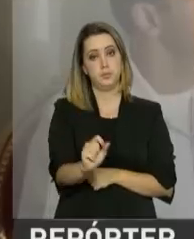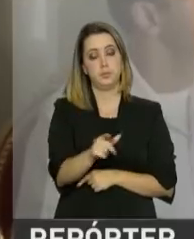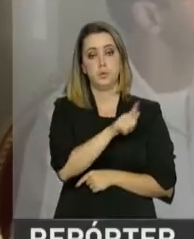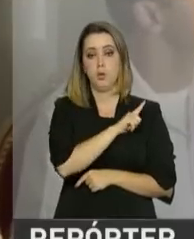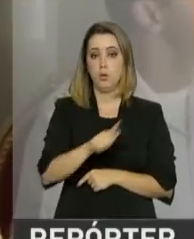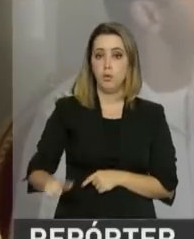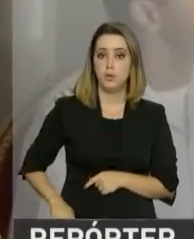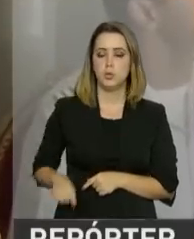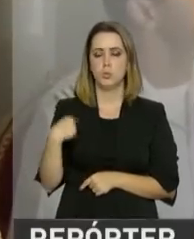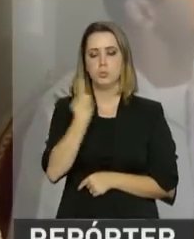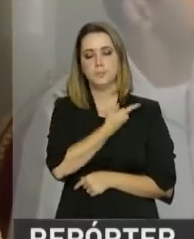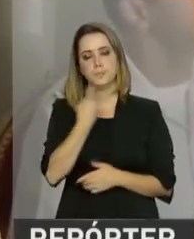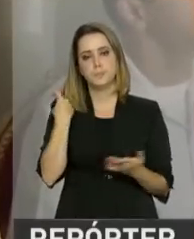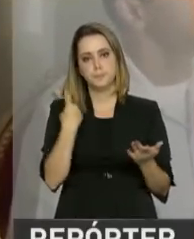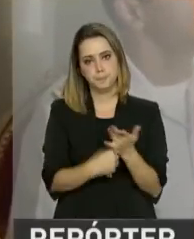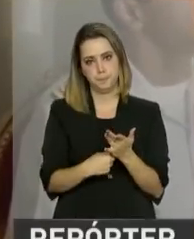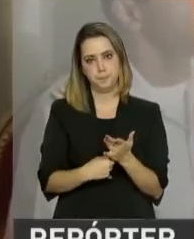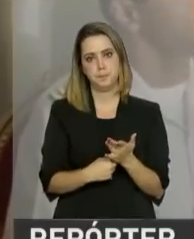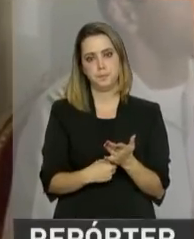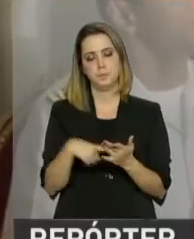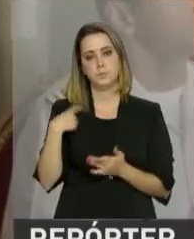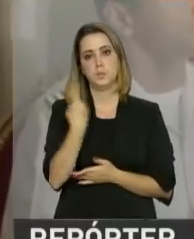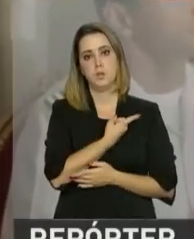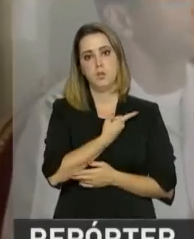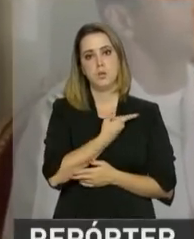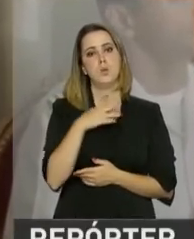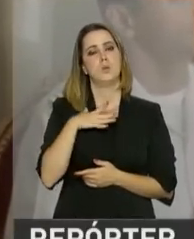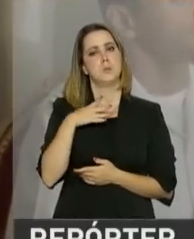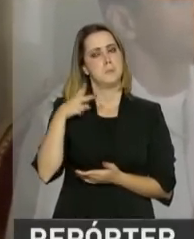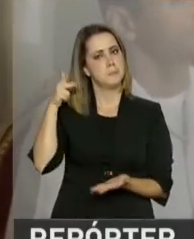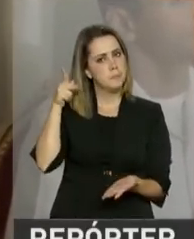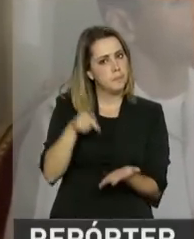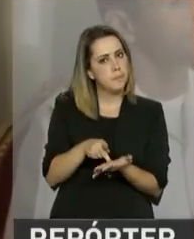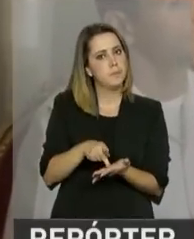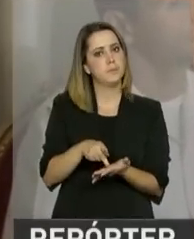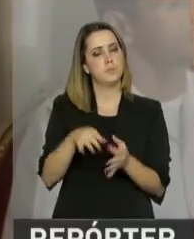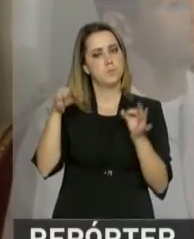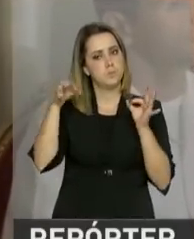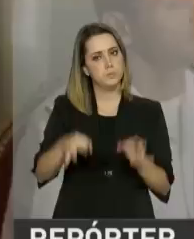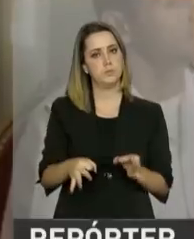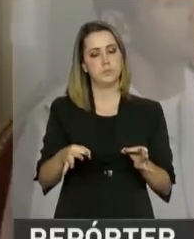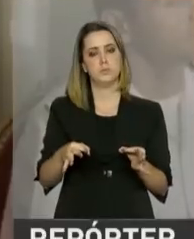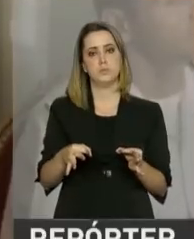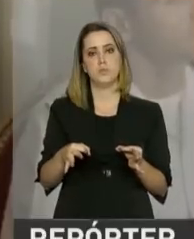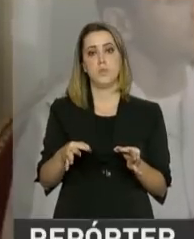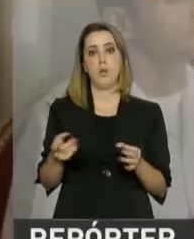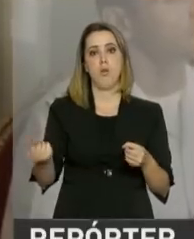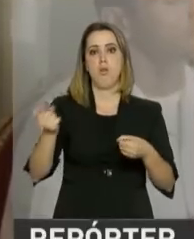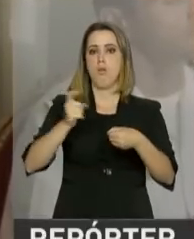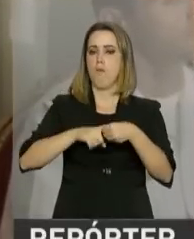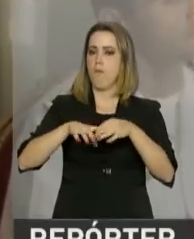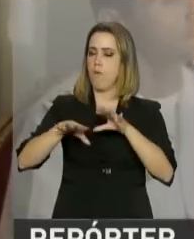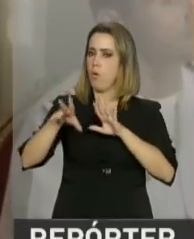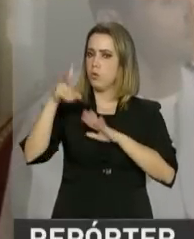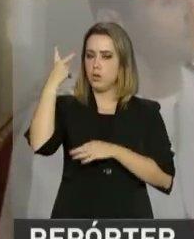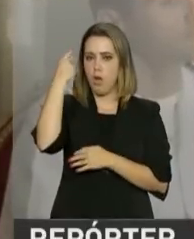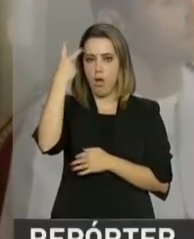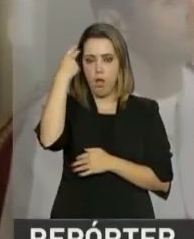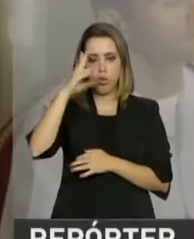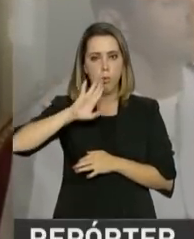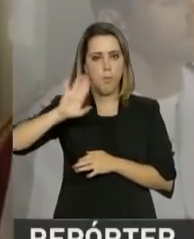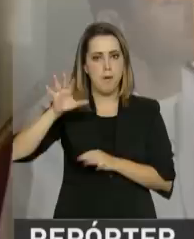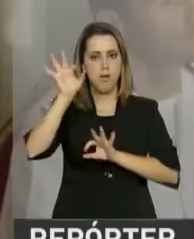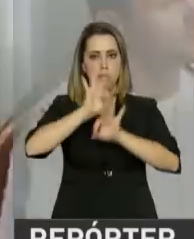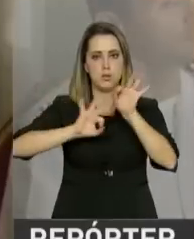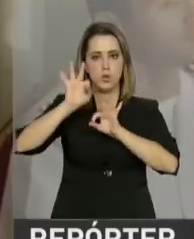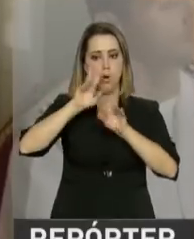governador, o nosso compromisso de que seremos inflexíveis e determinados em restaurar a normalidade, a ordem,